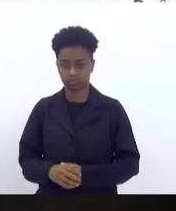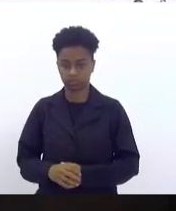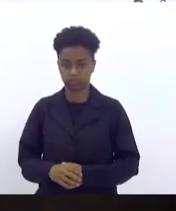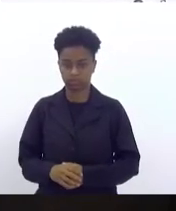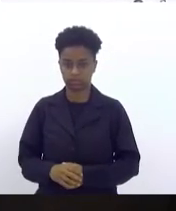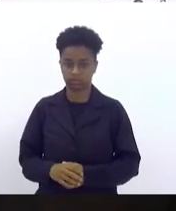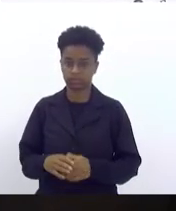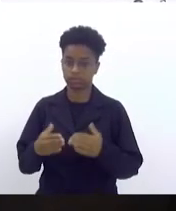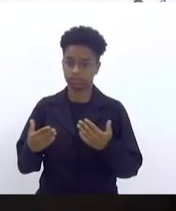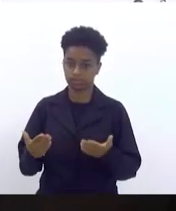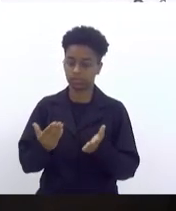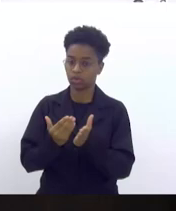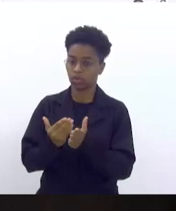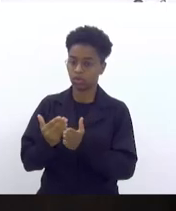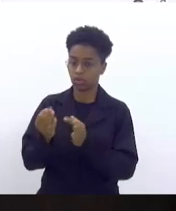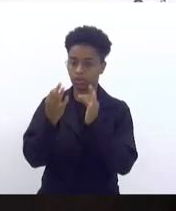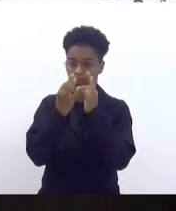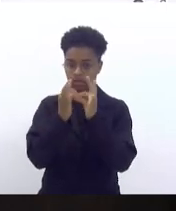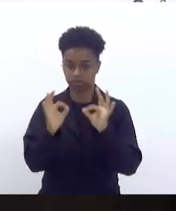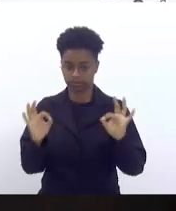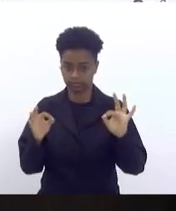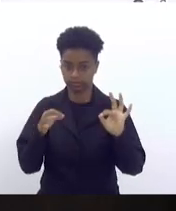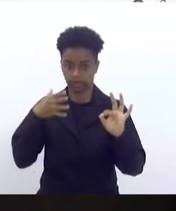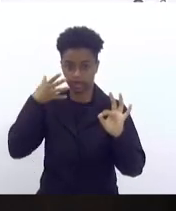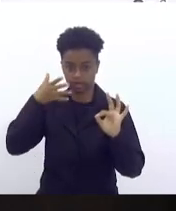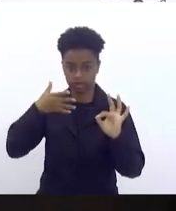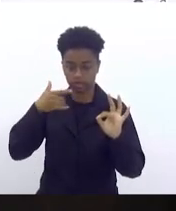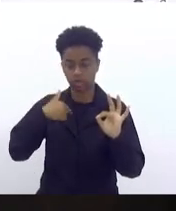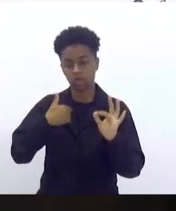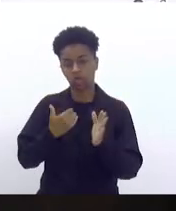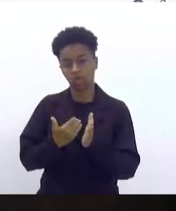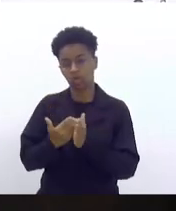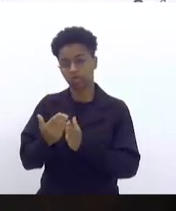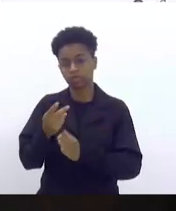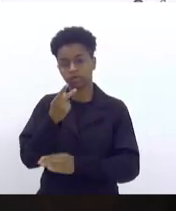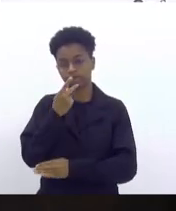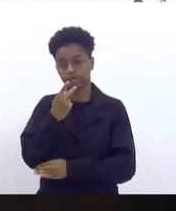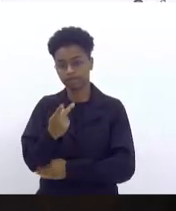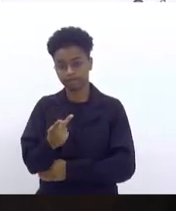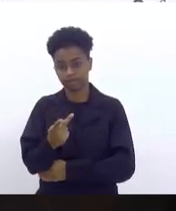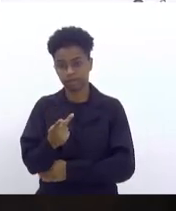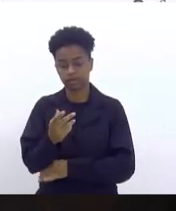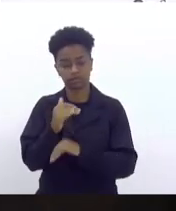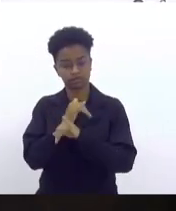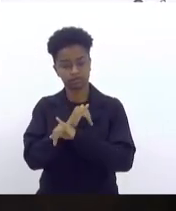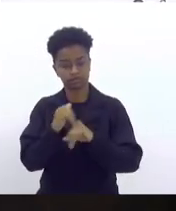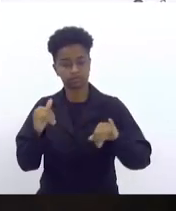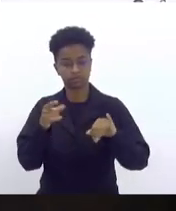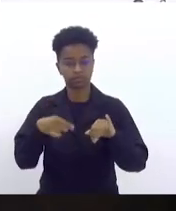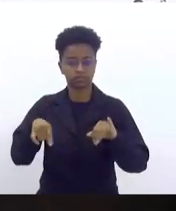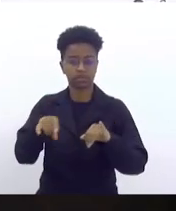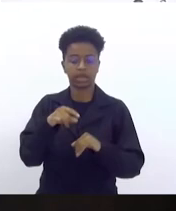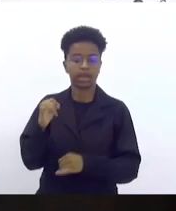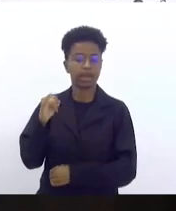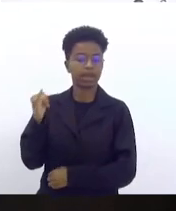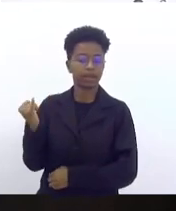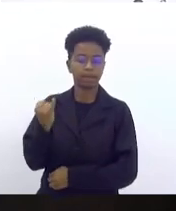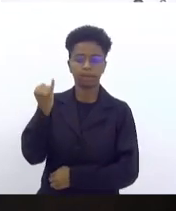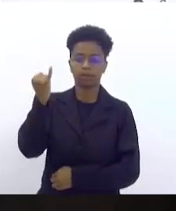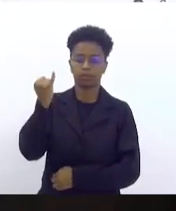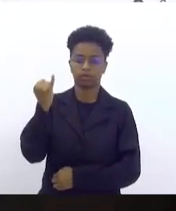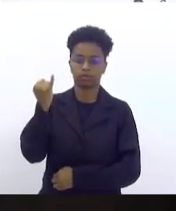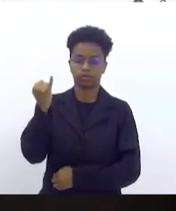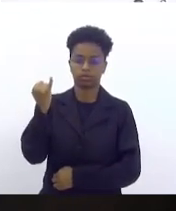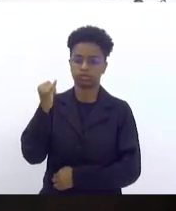e começando por essa frase eu começo a minha fala dizendo que é muito importante muito